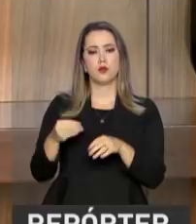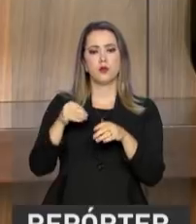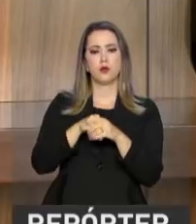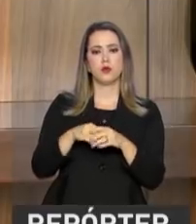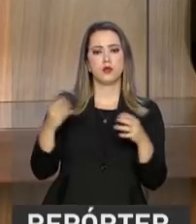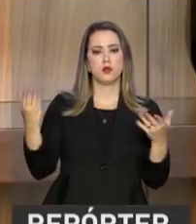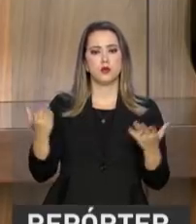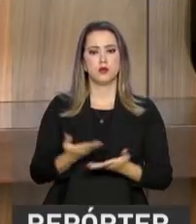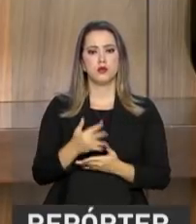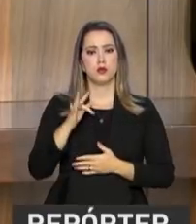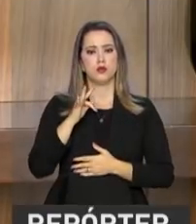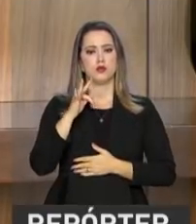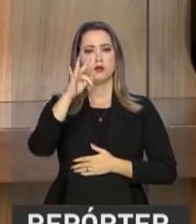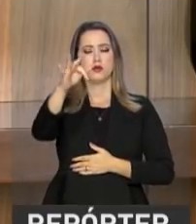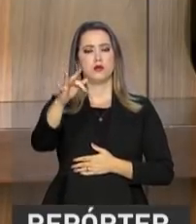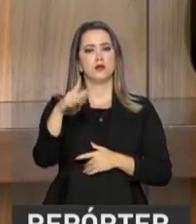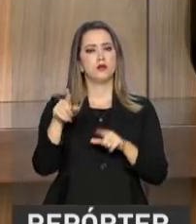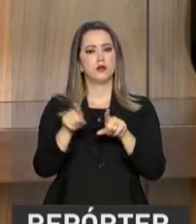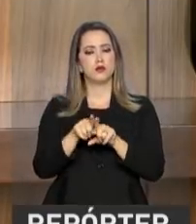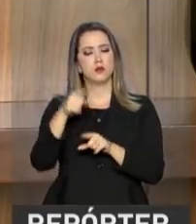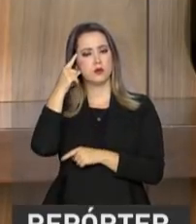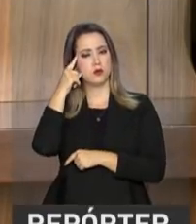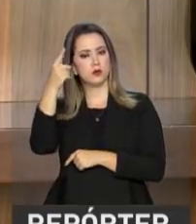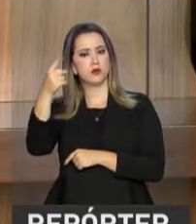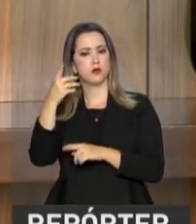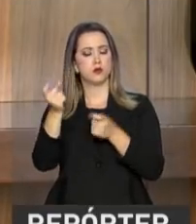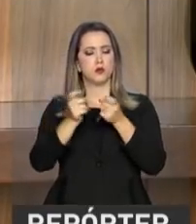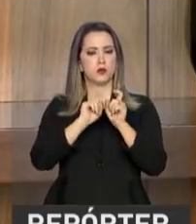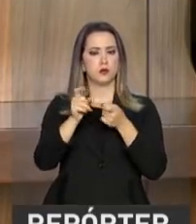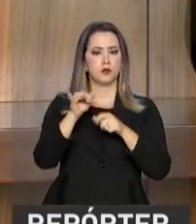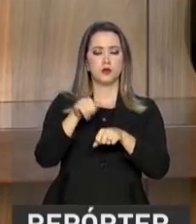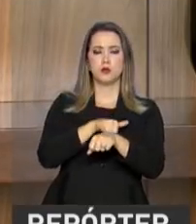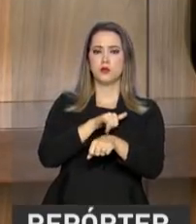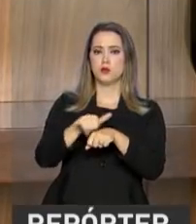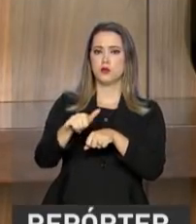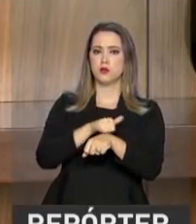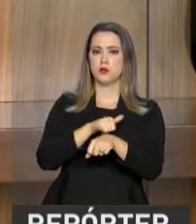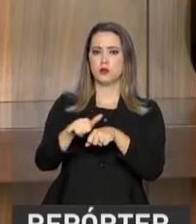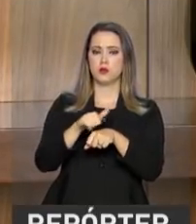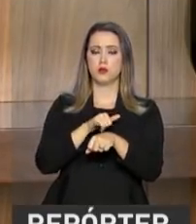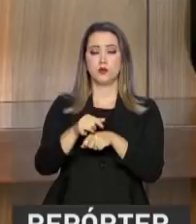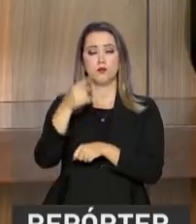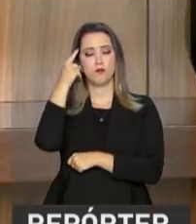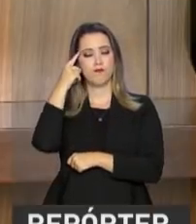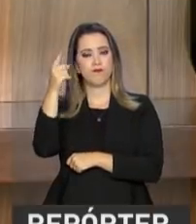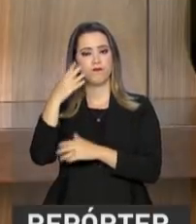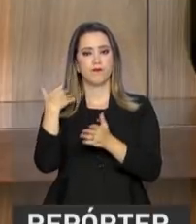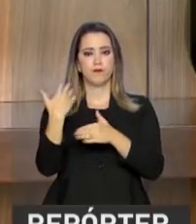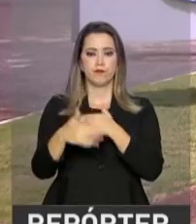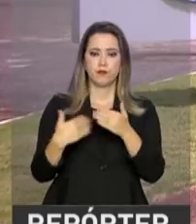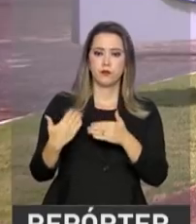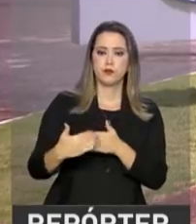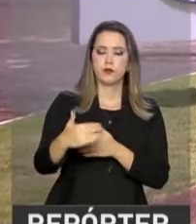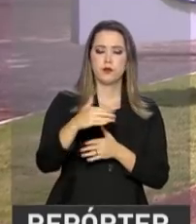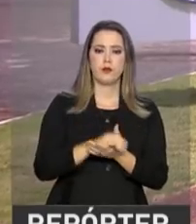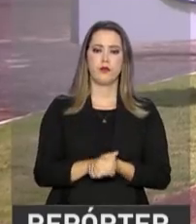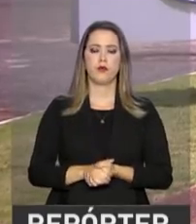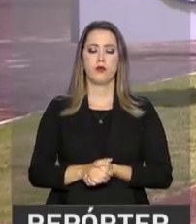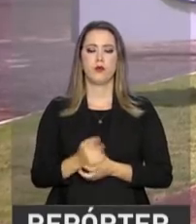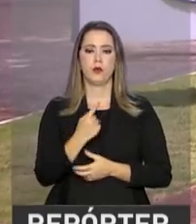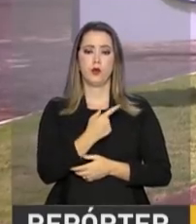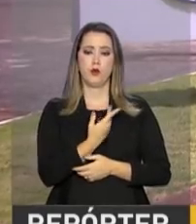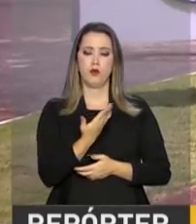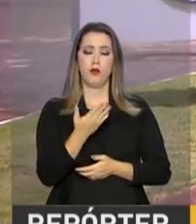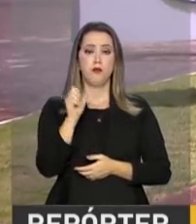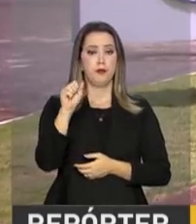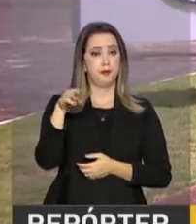presente com vistas ao futuro pensando numa gestão estratégica da atividade de inteligência a longo prazo a agência brasileira de